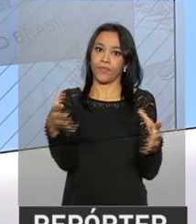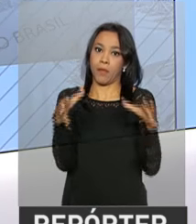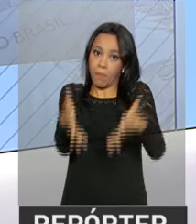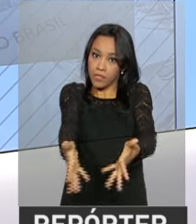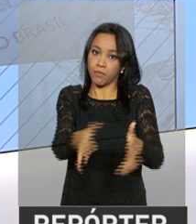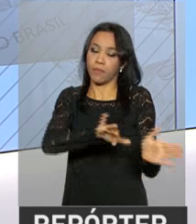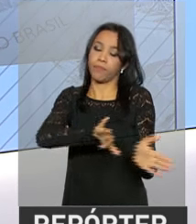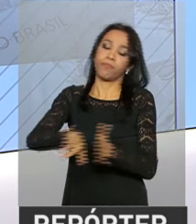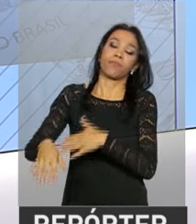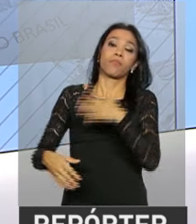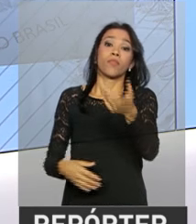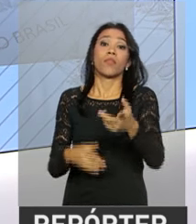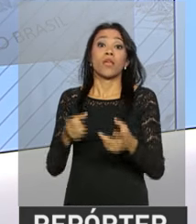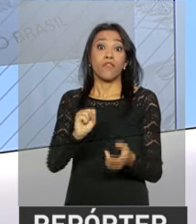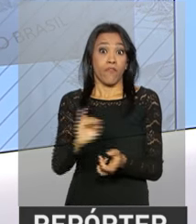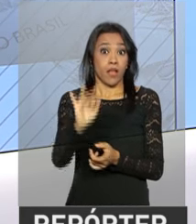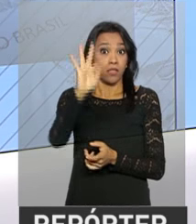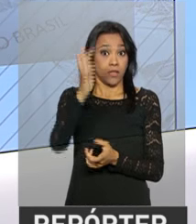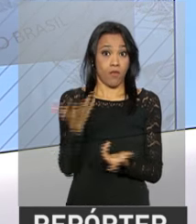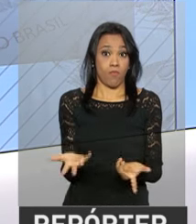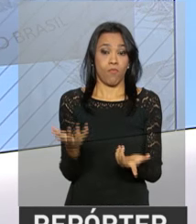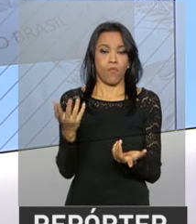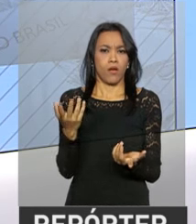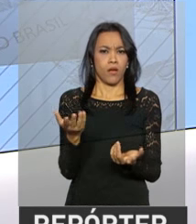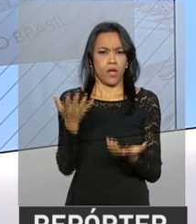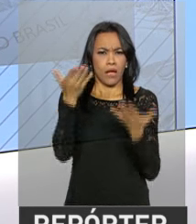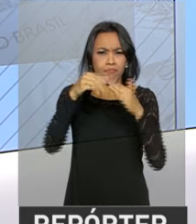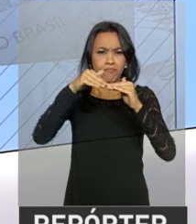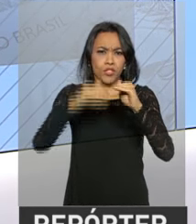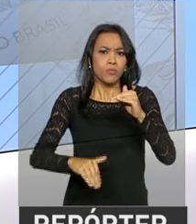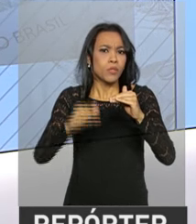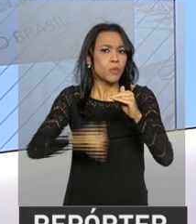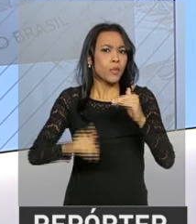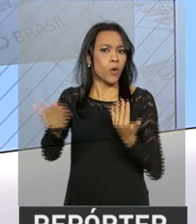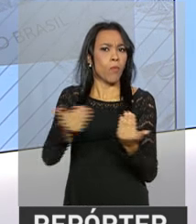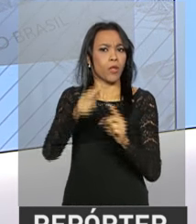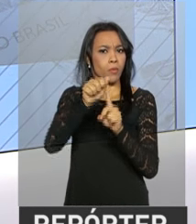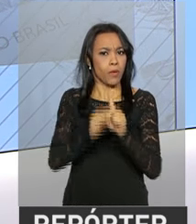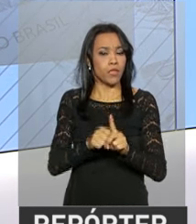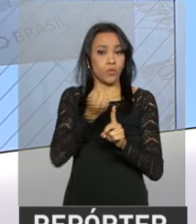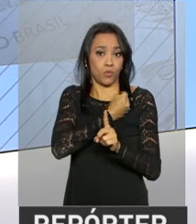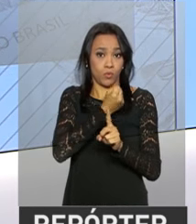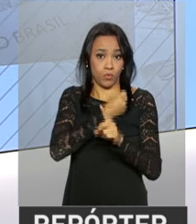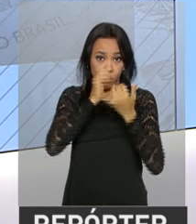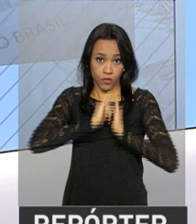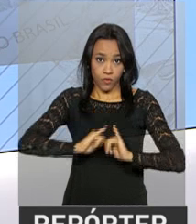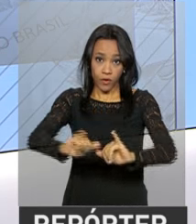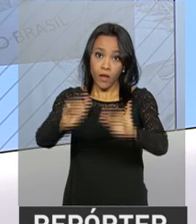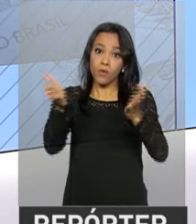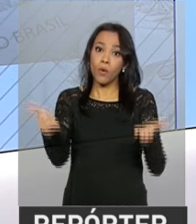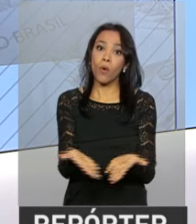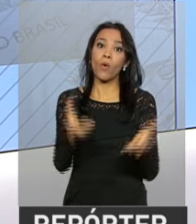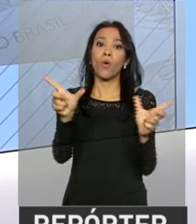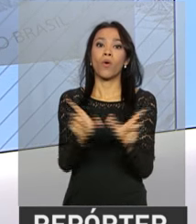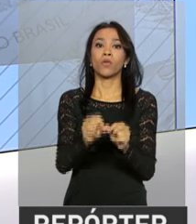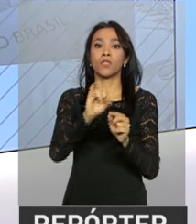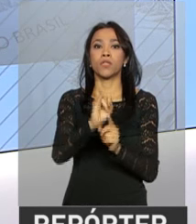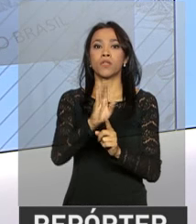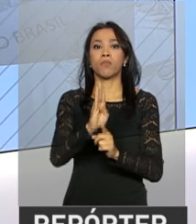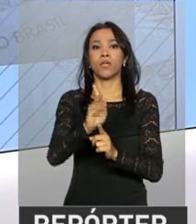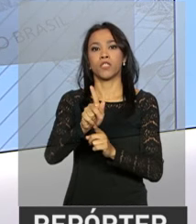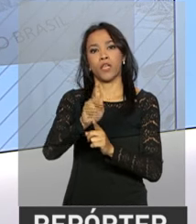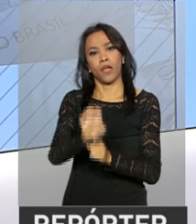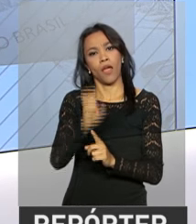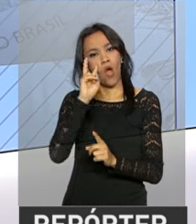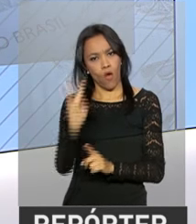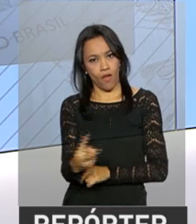de Economia agora a inflação em agosto caiu em relação ao mês anterior os números foram divulgados hoje pelo IBGE tá aqui os números